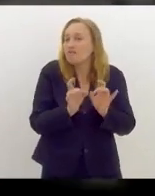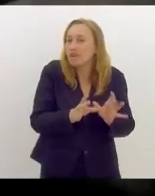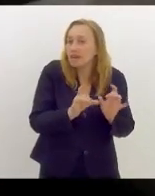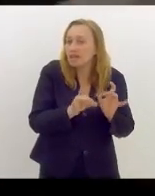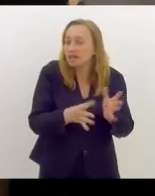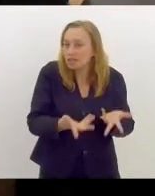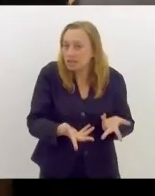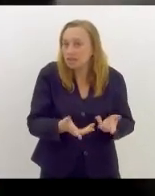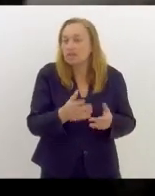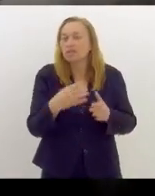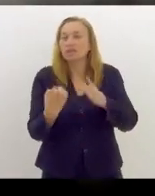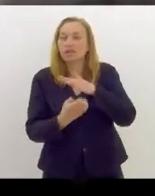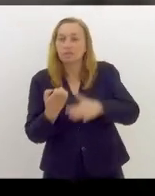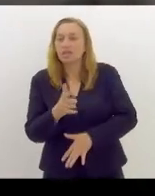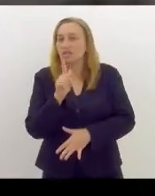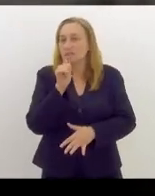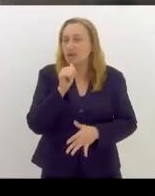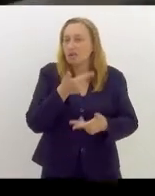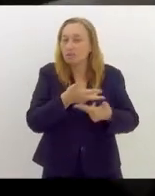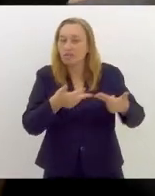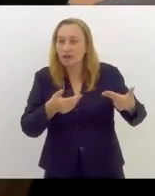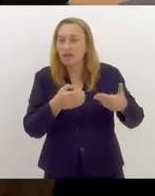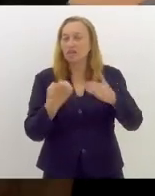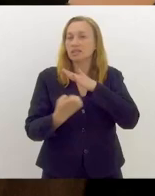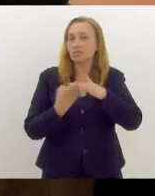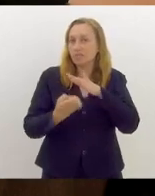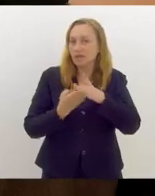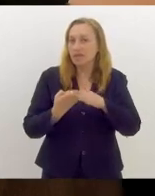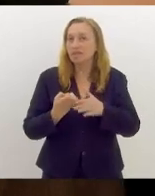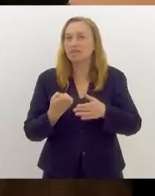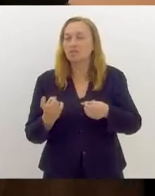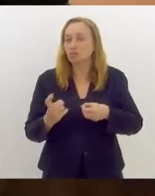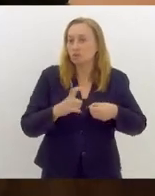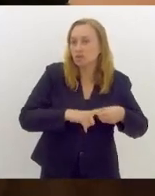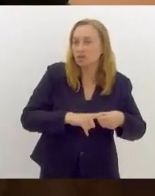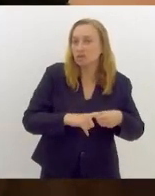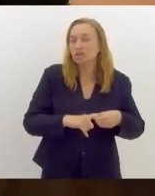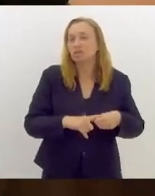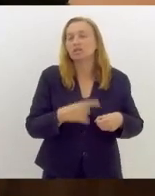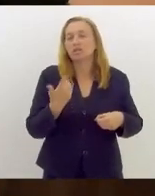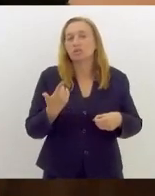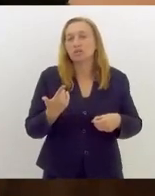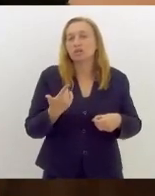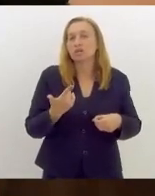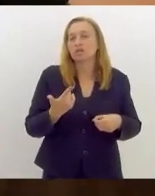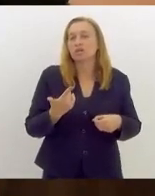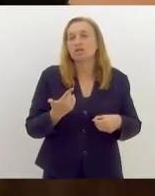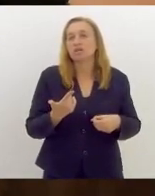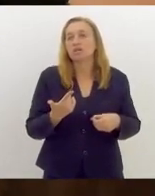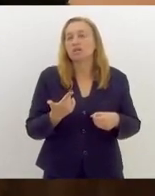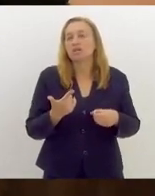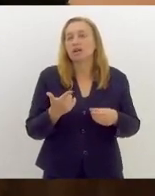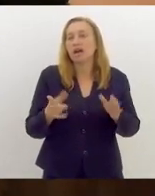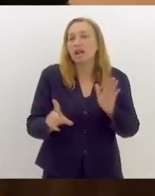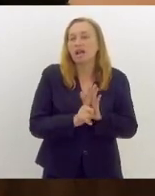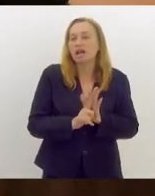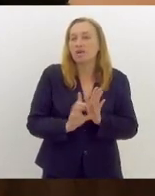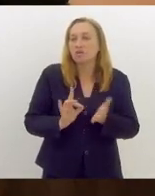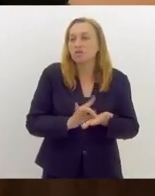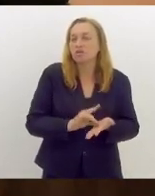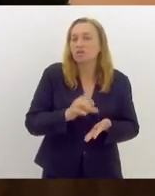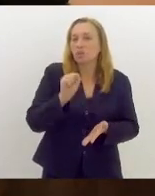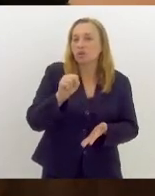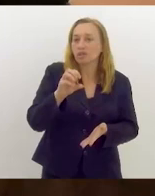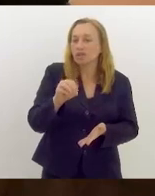concessão da Sedai para várias empresas concessionárias ganharam lotes diferentes a lei original garantiu